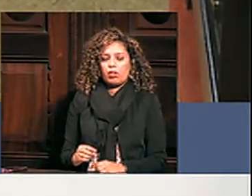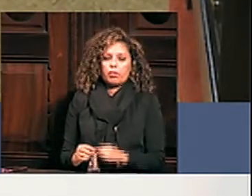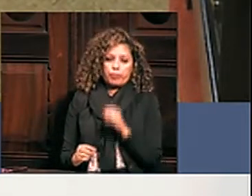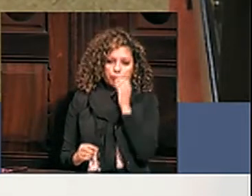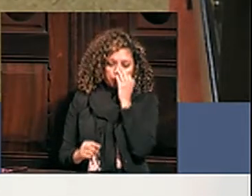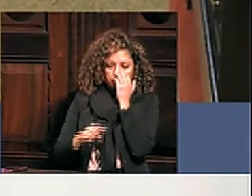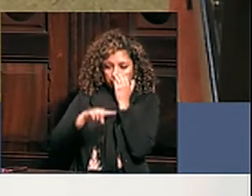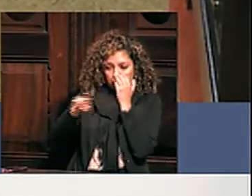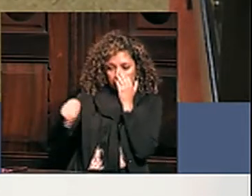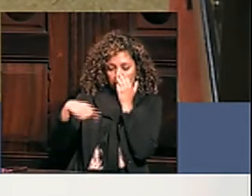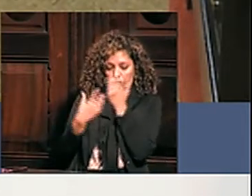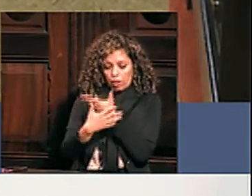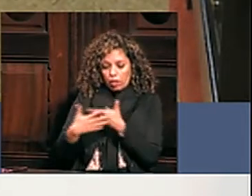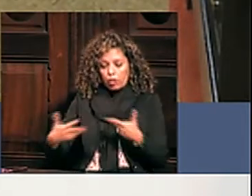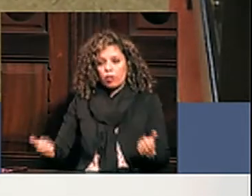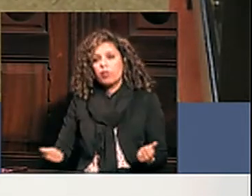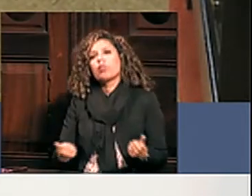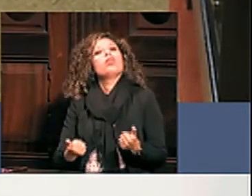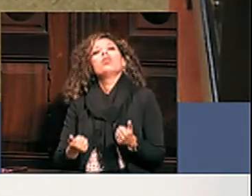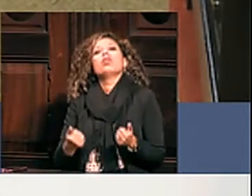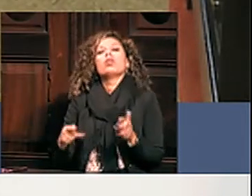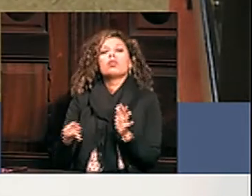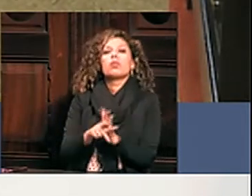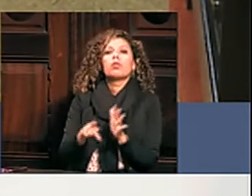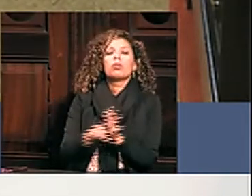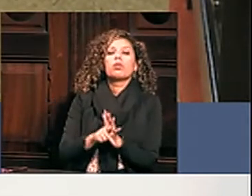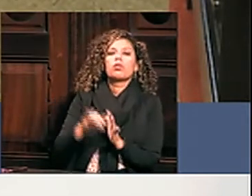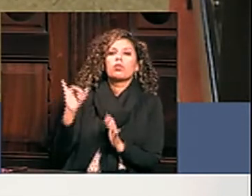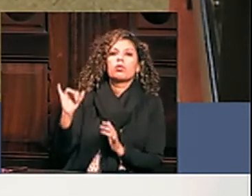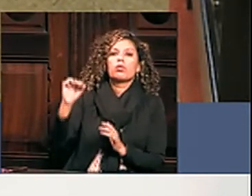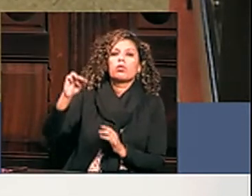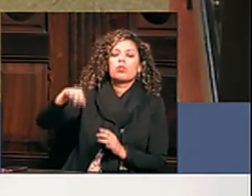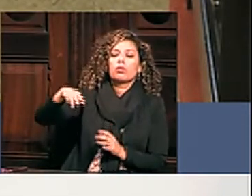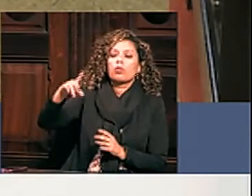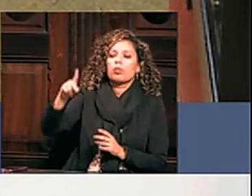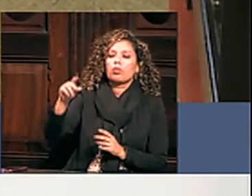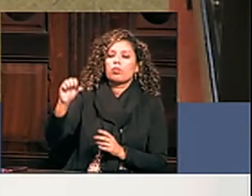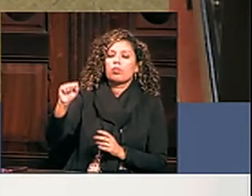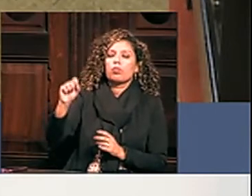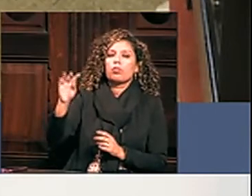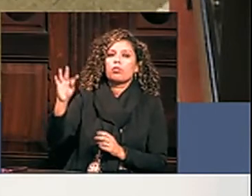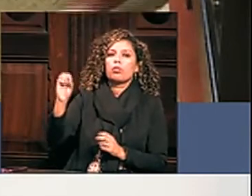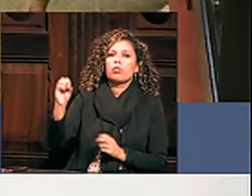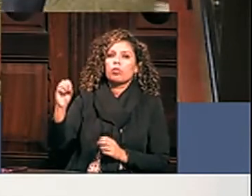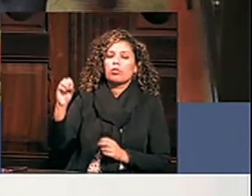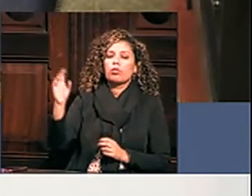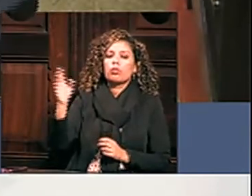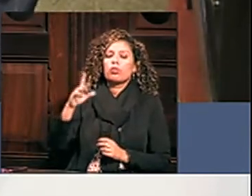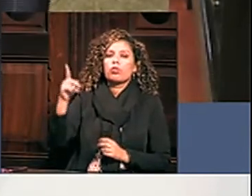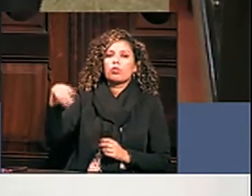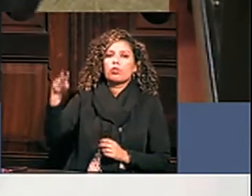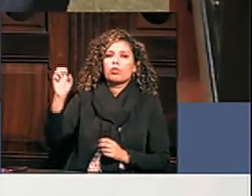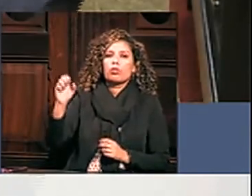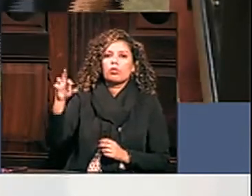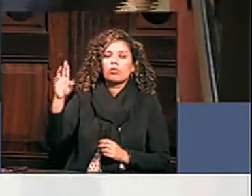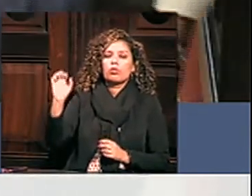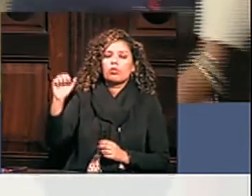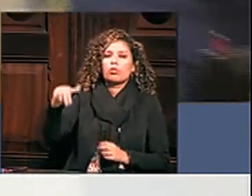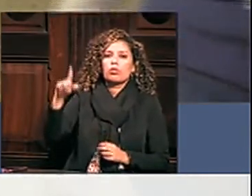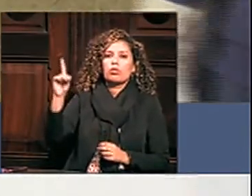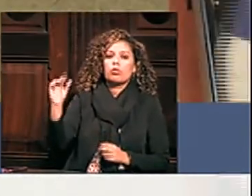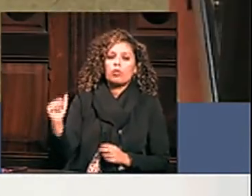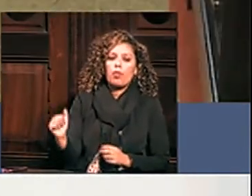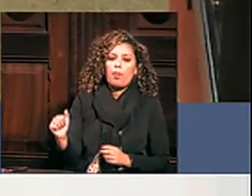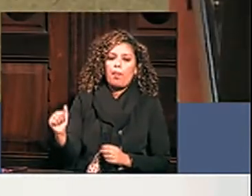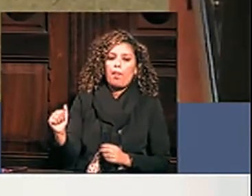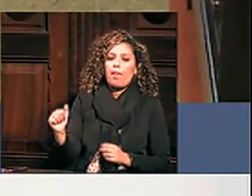que ela recolheu e que não era para recolher, já é dinheiro seguramente em caixa. E